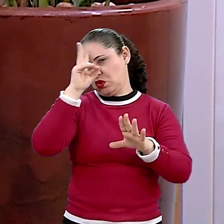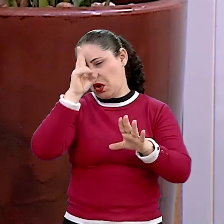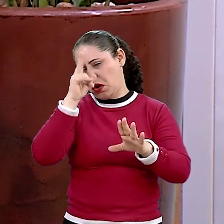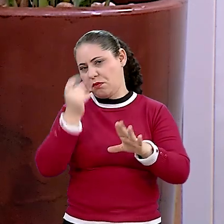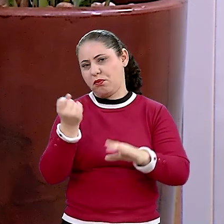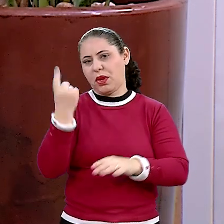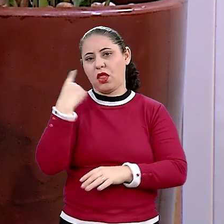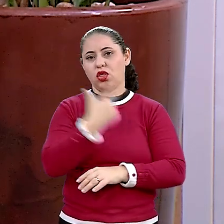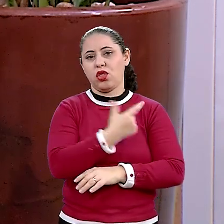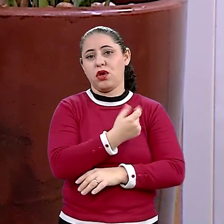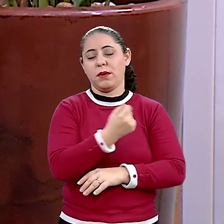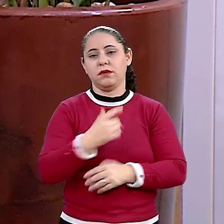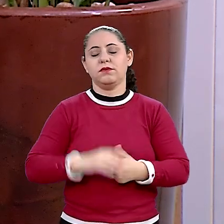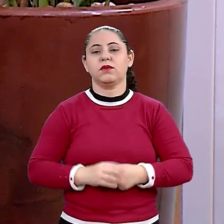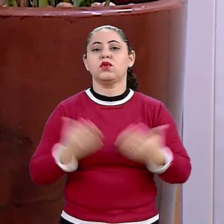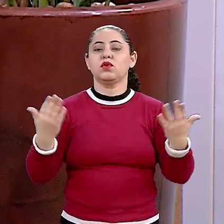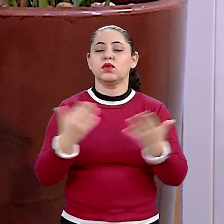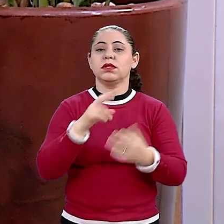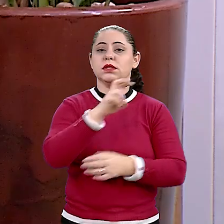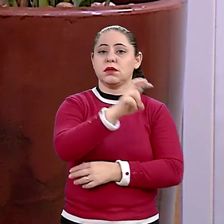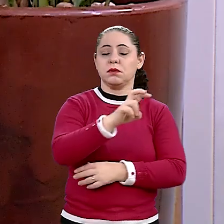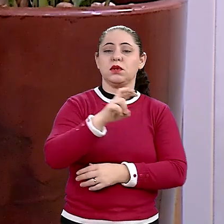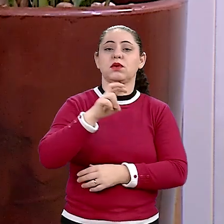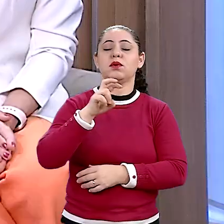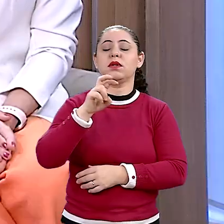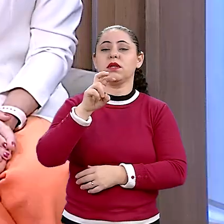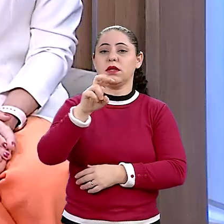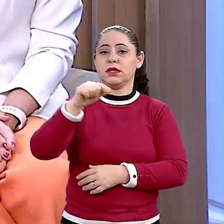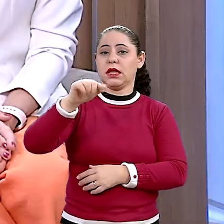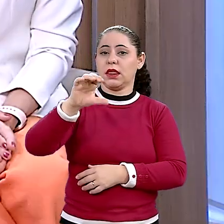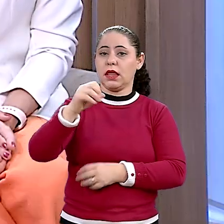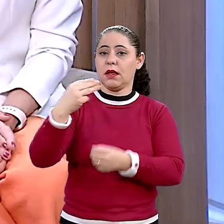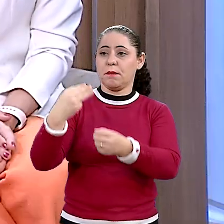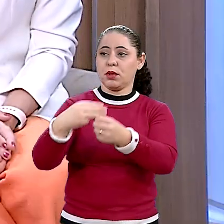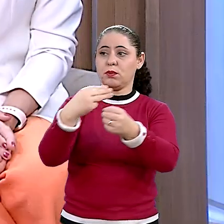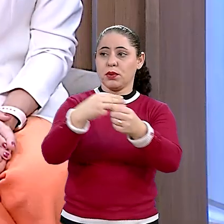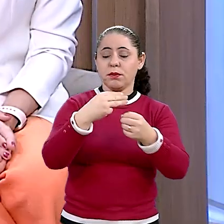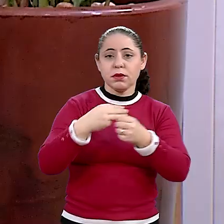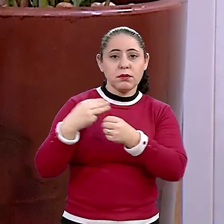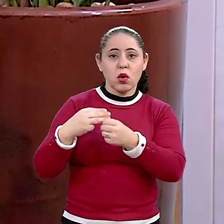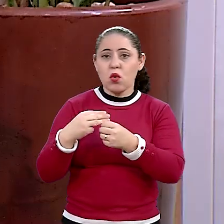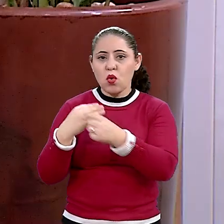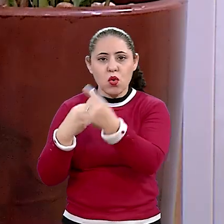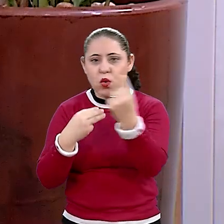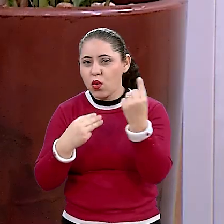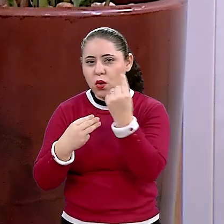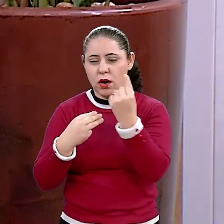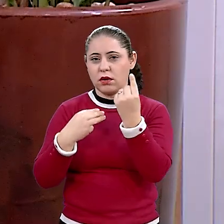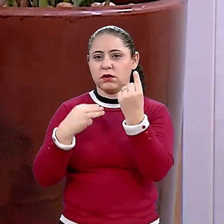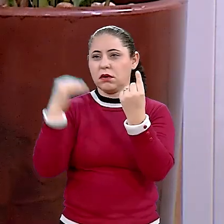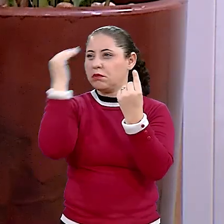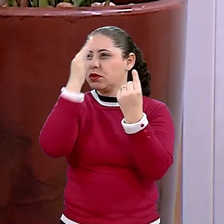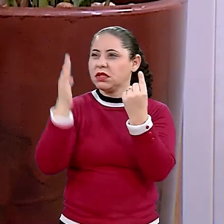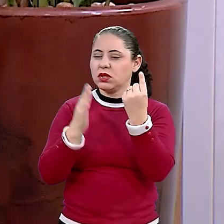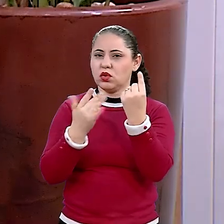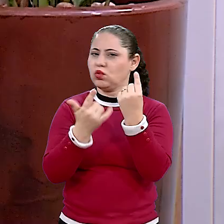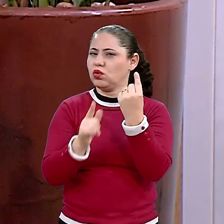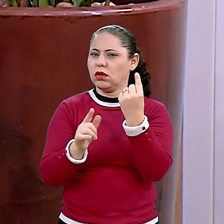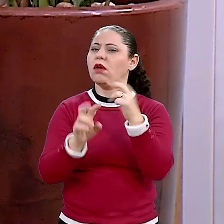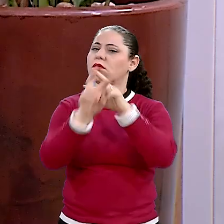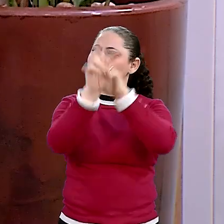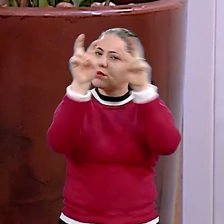Hoje, o Brasil tem 5.570 municípios. Não tem um município do Brasil que não tem um portal